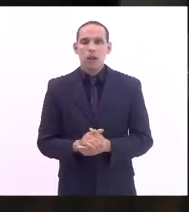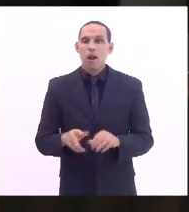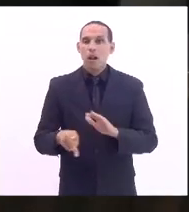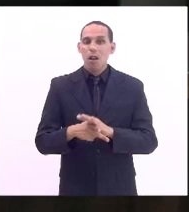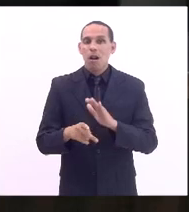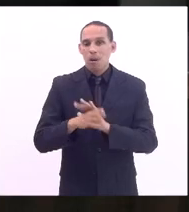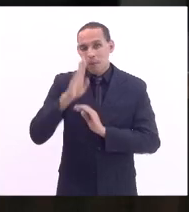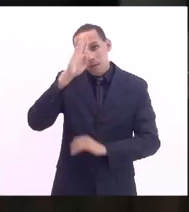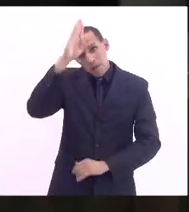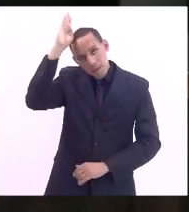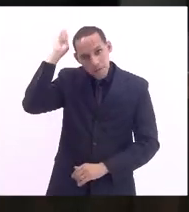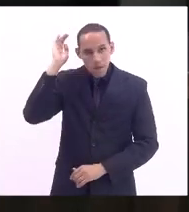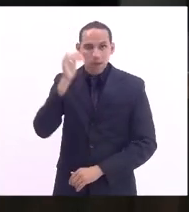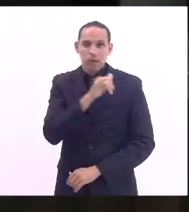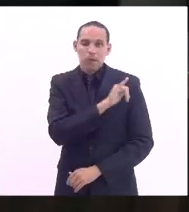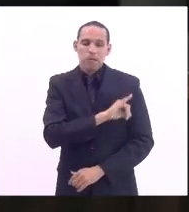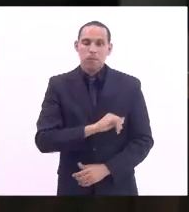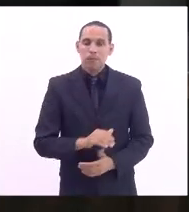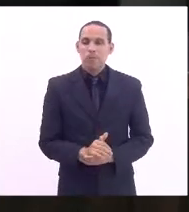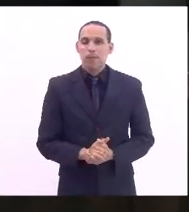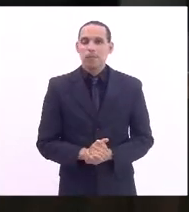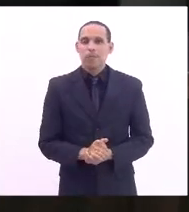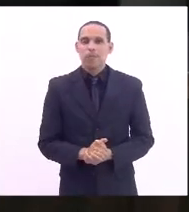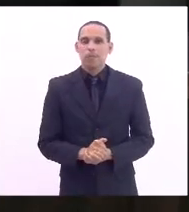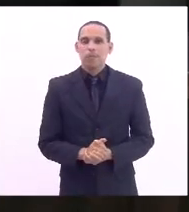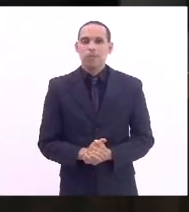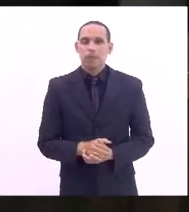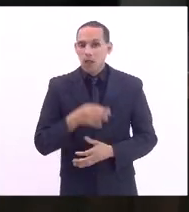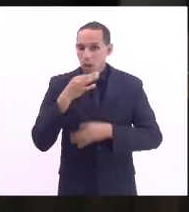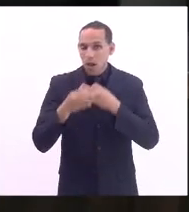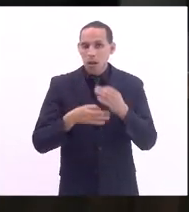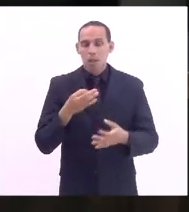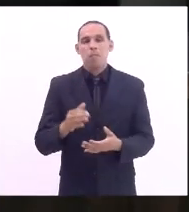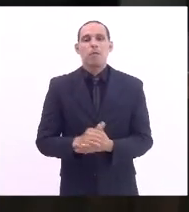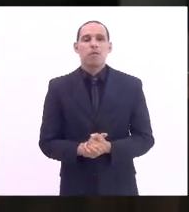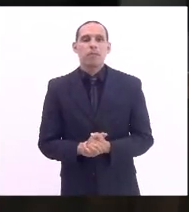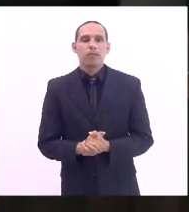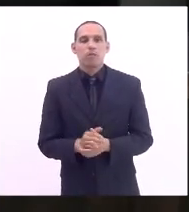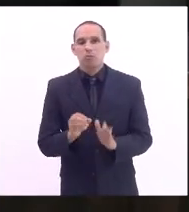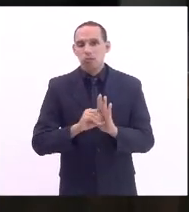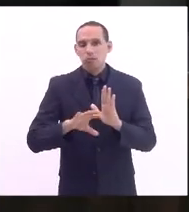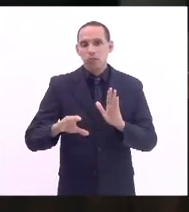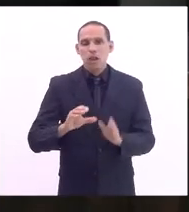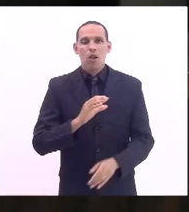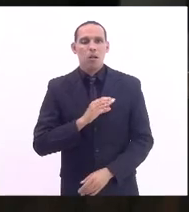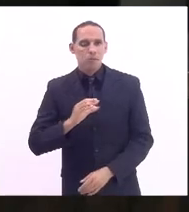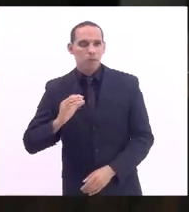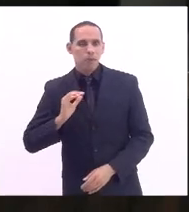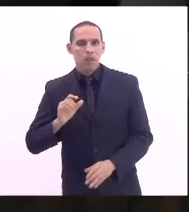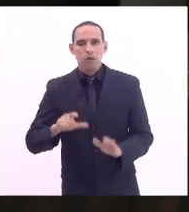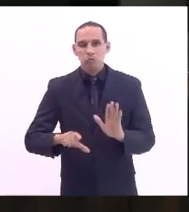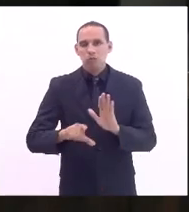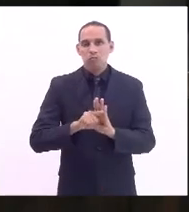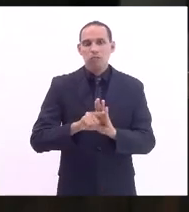Corpo de Bombeiro Militar do Estado do Rio de Janeiro e da outras providências. Parecer da Comissão de Indicação Legislativa favorável ao deputado relator Rosenberg Reis. Em